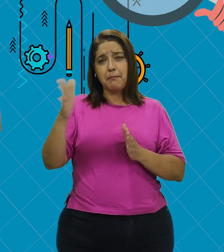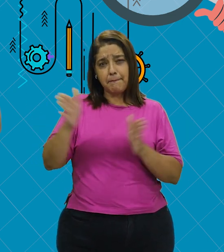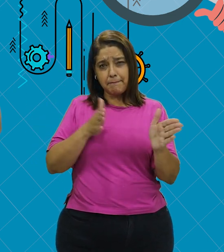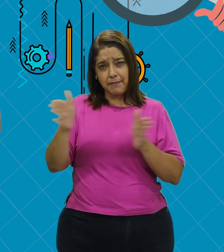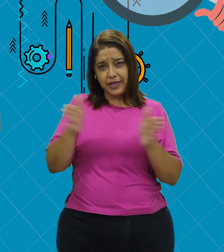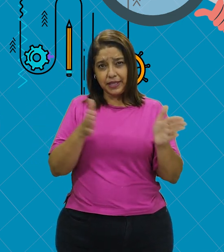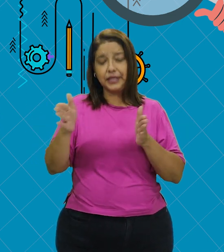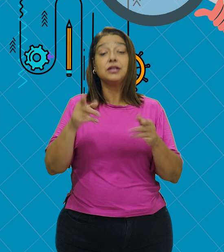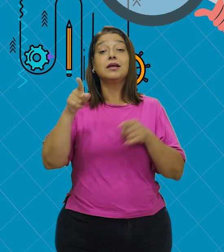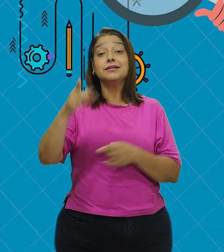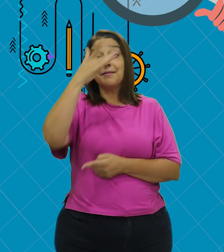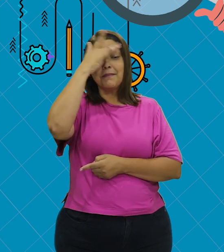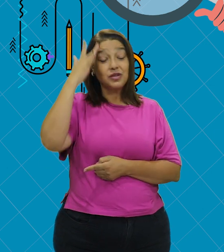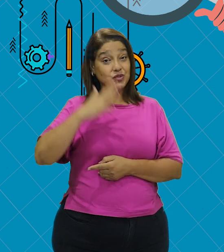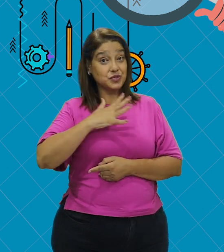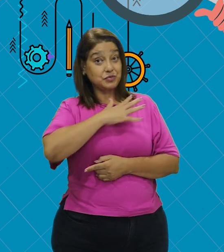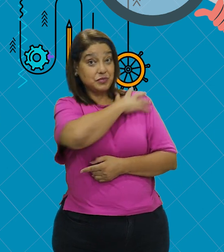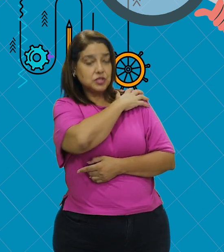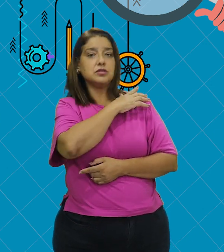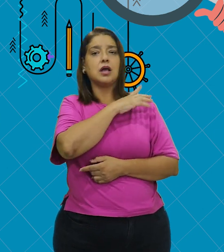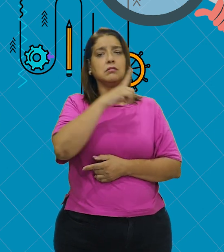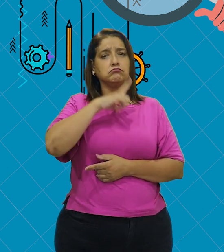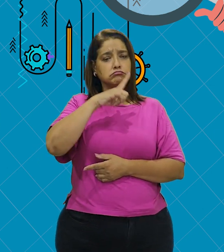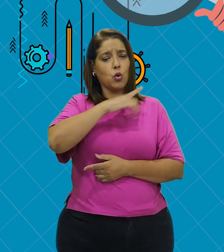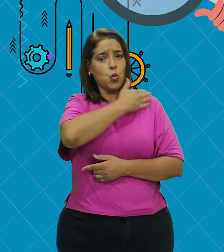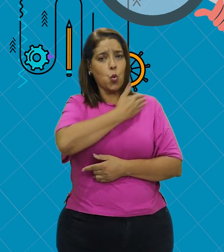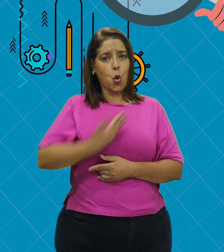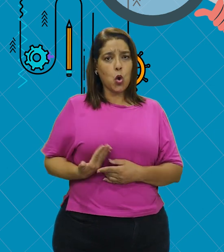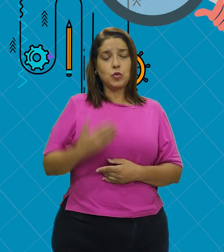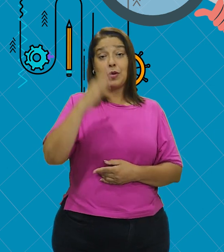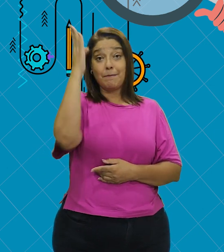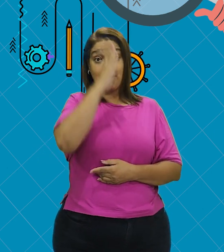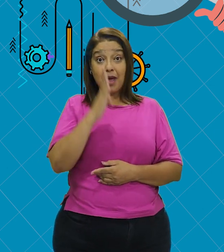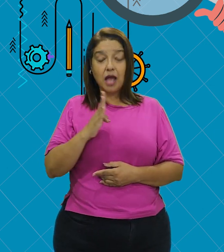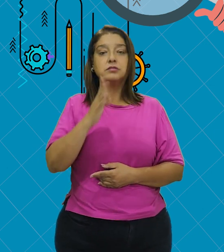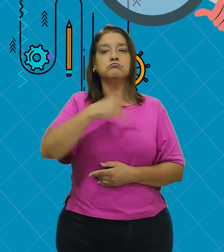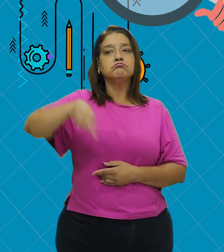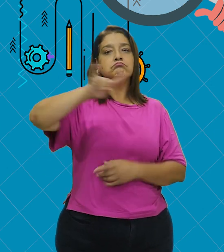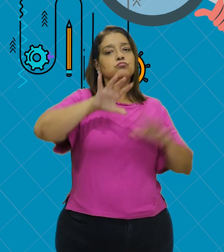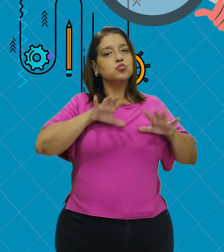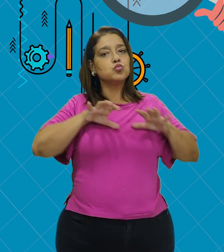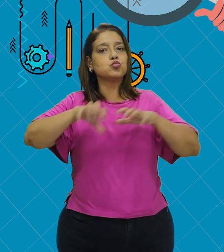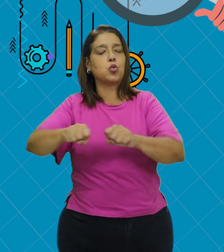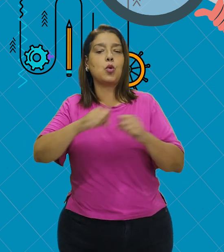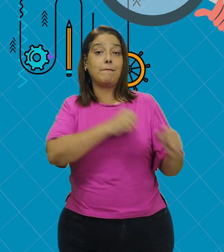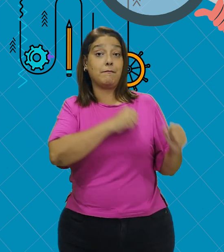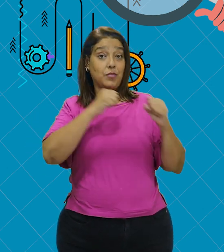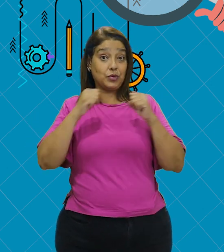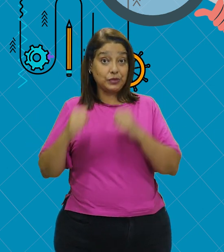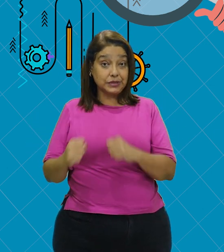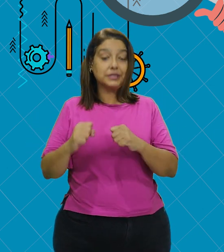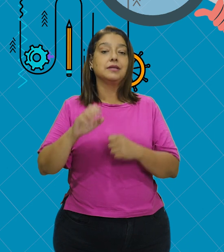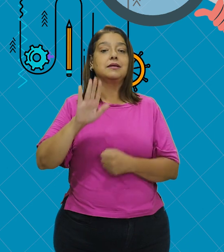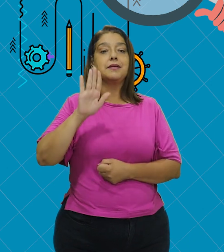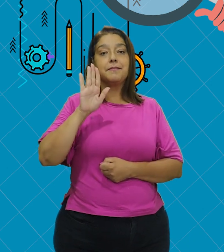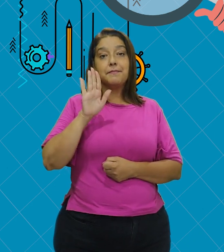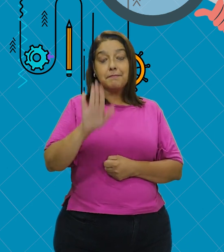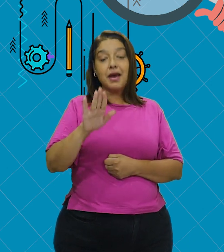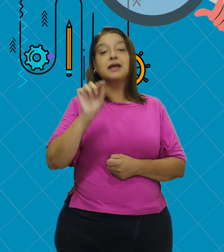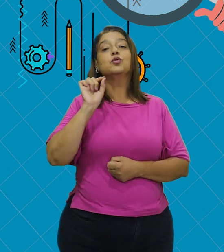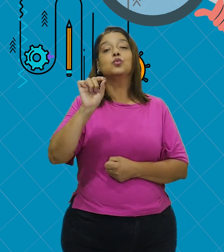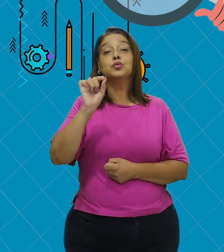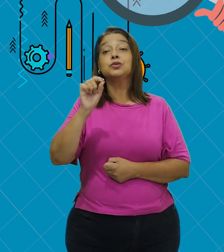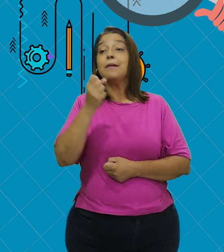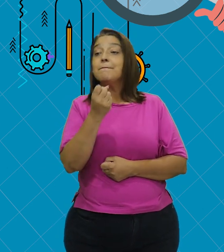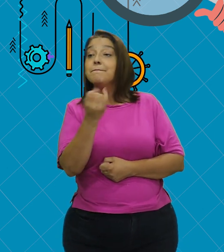quando militares governaram o país, os civis tomaram o poder, mas de forma concentrada nas mãos de